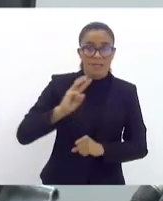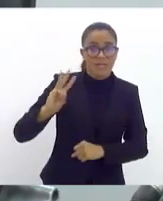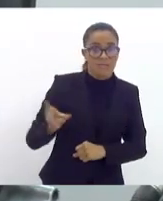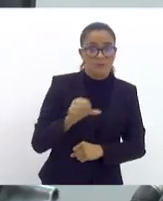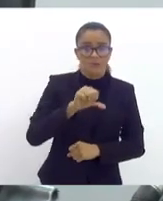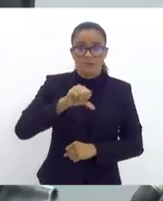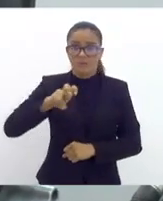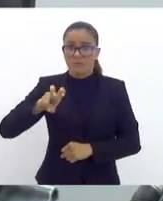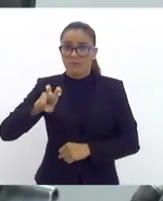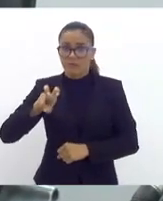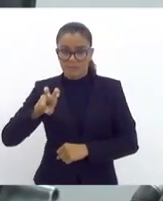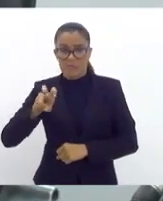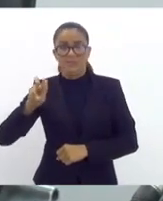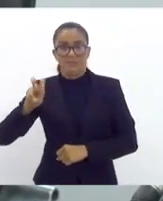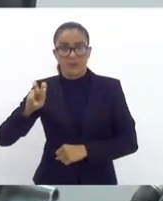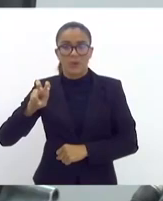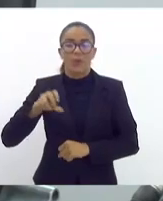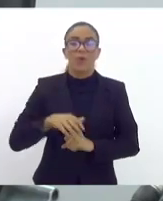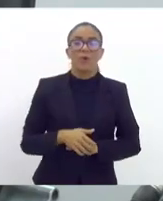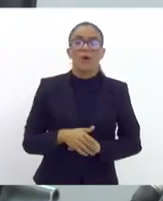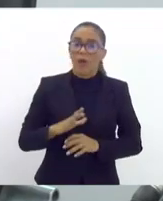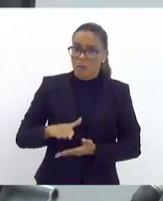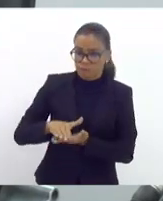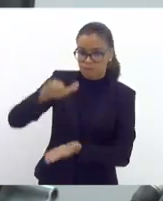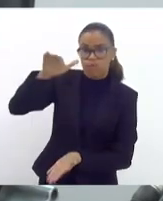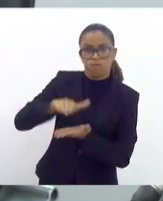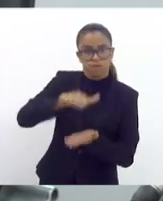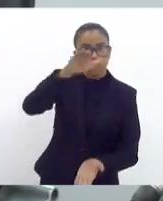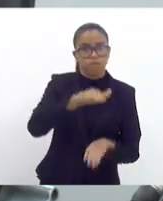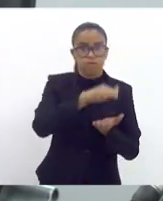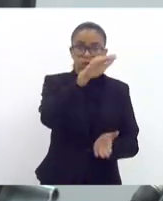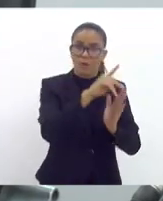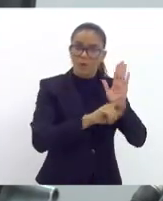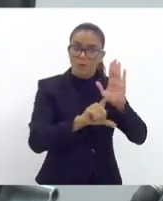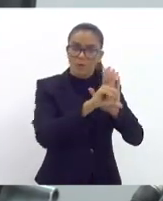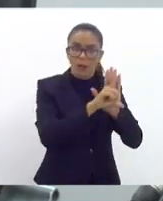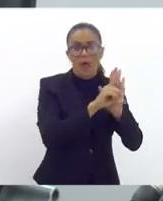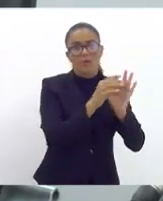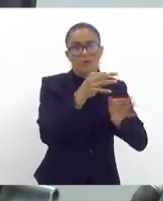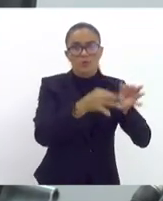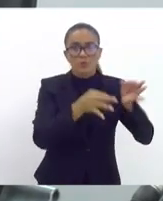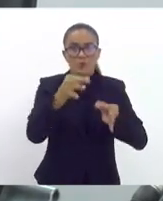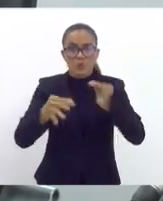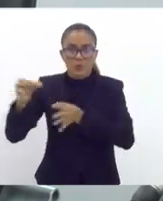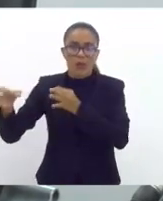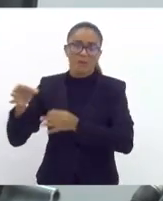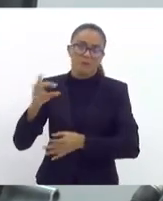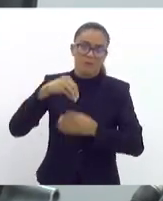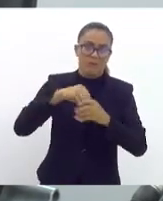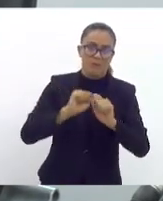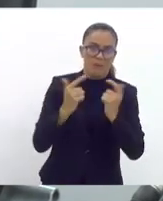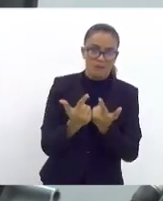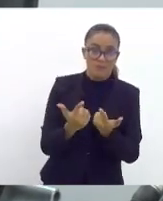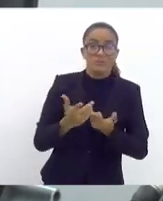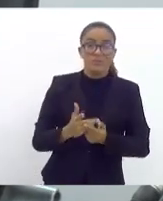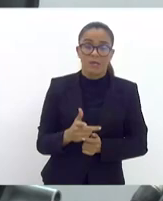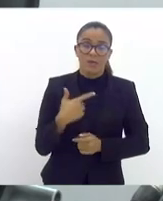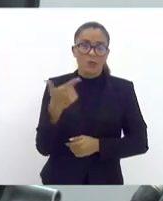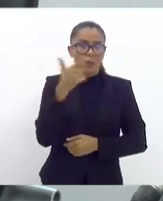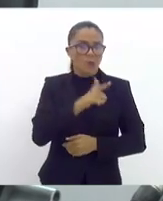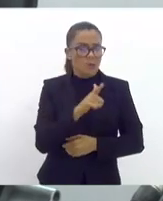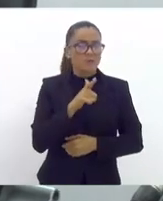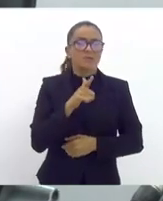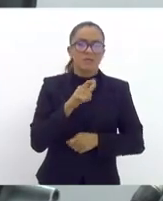3.995 projetos que é um volume considerável de projeto de lei em tramitação na casa hoje a gente tem Conseguido atingir com exceções